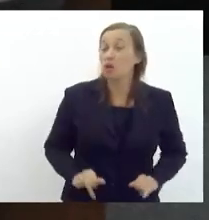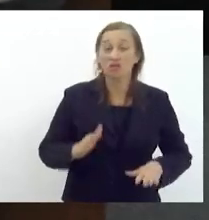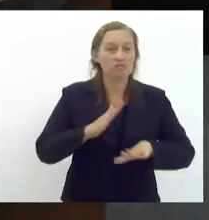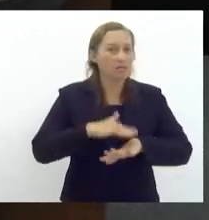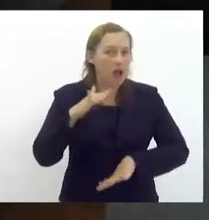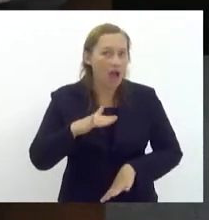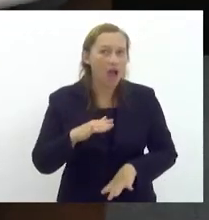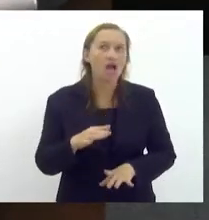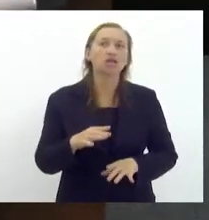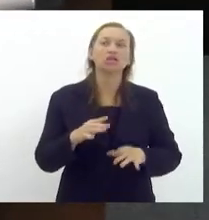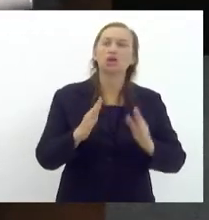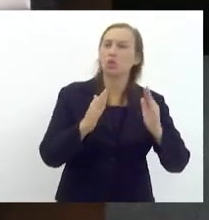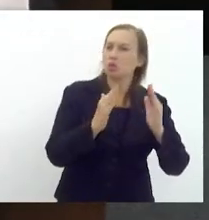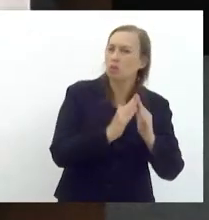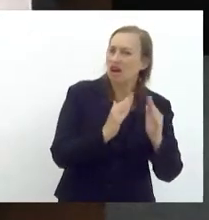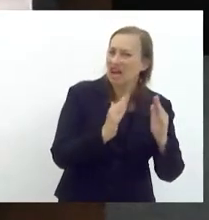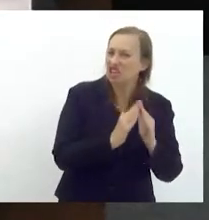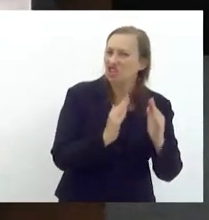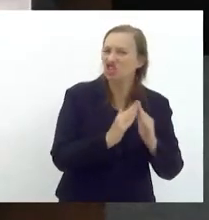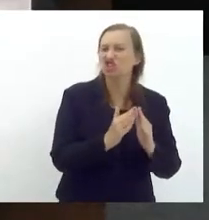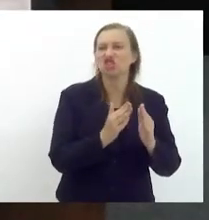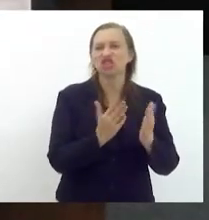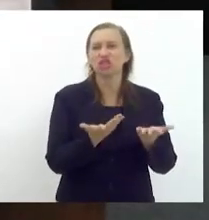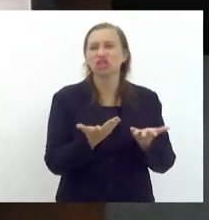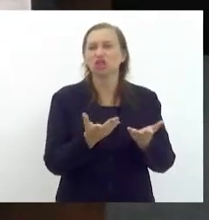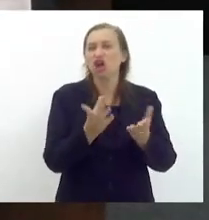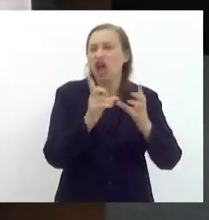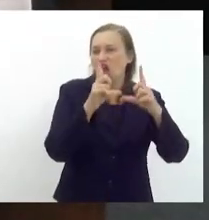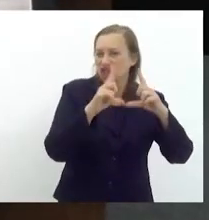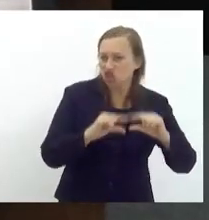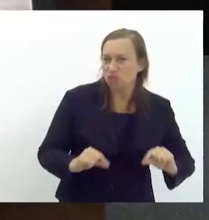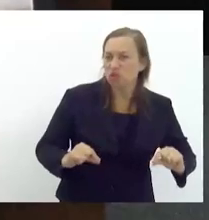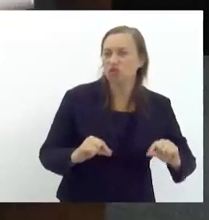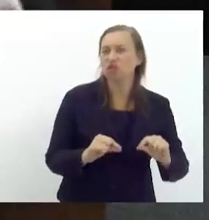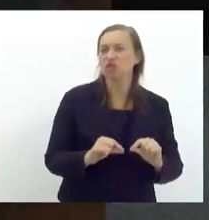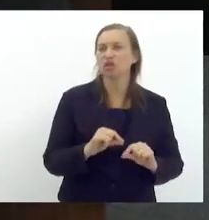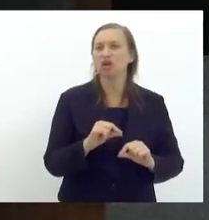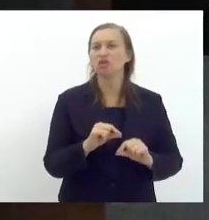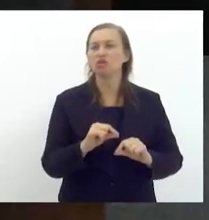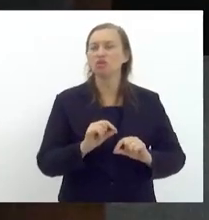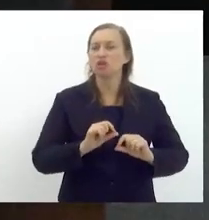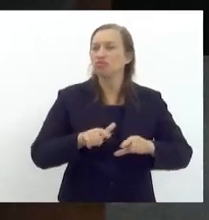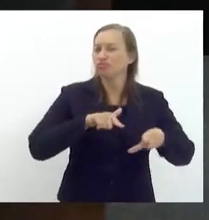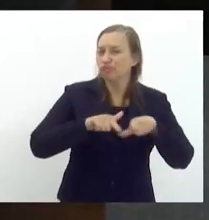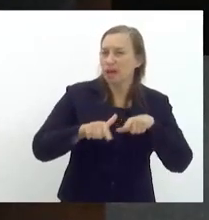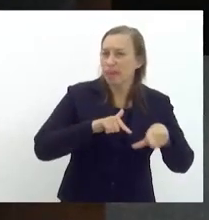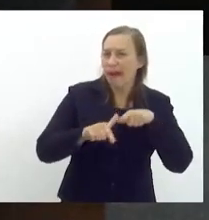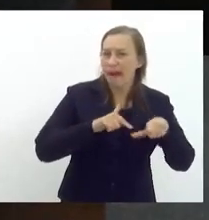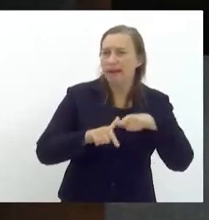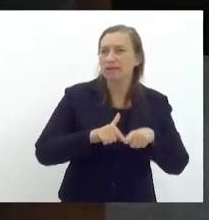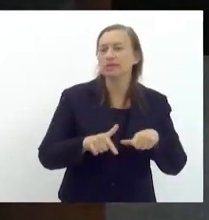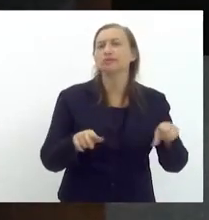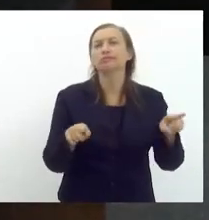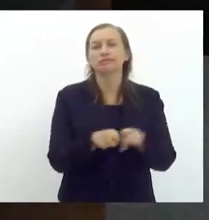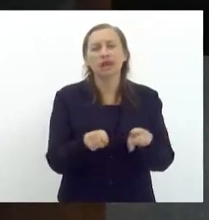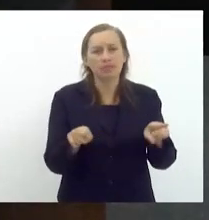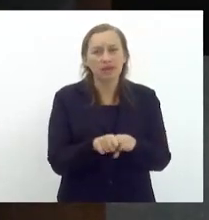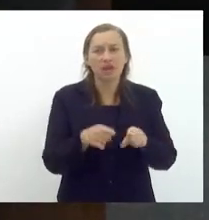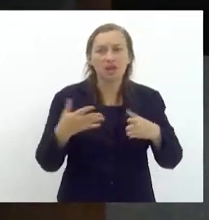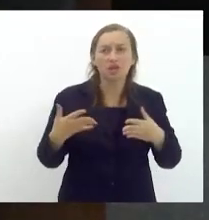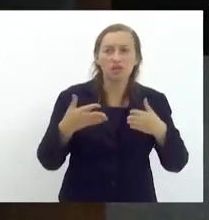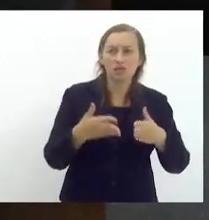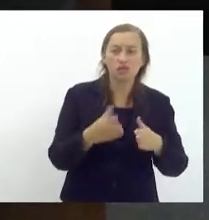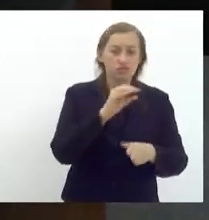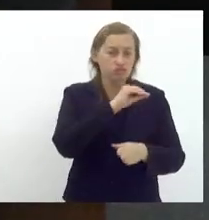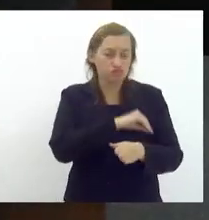como déficit de moradia com a diminuição do valor da força de trabalho e com a hiperconcentração